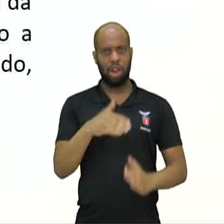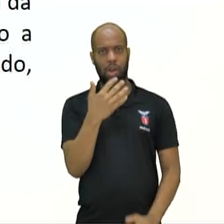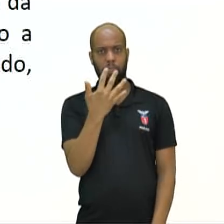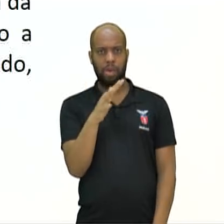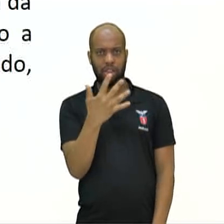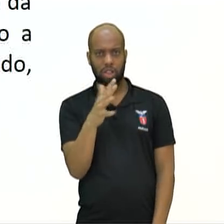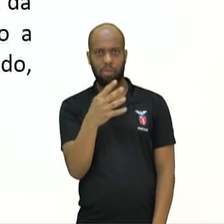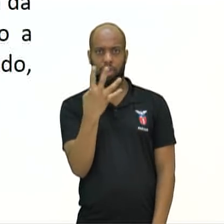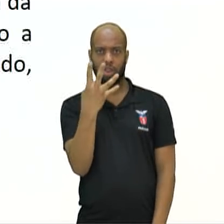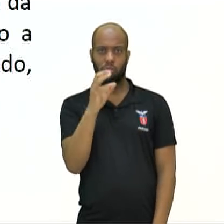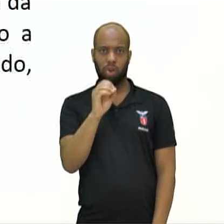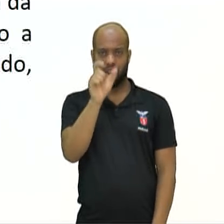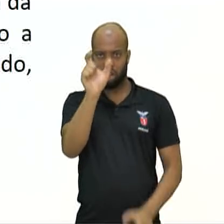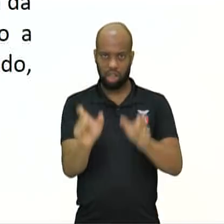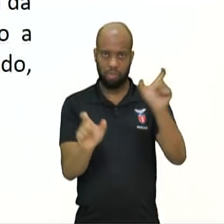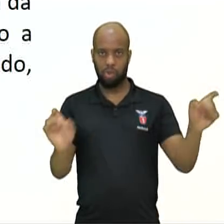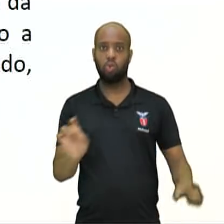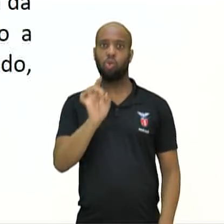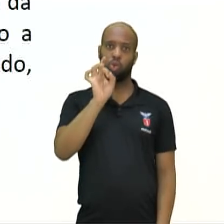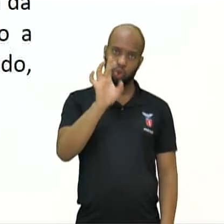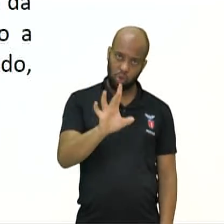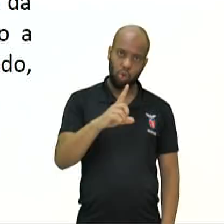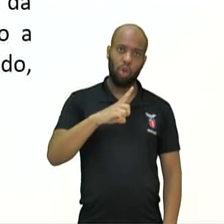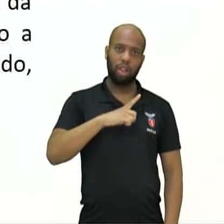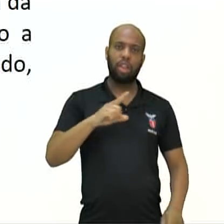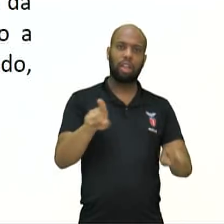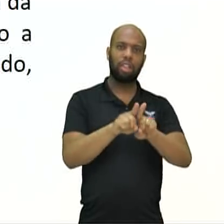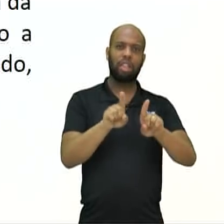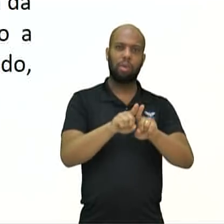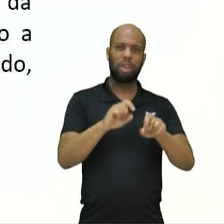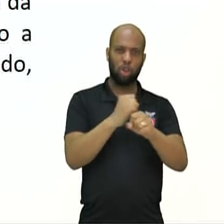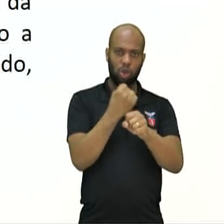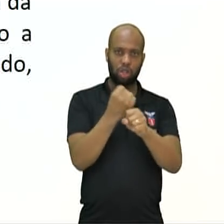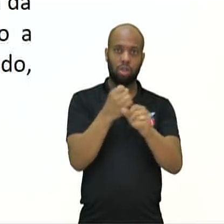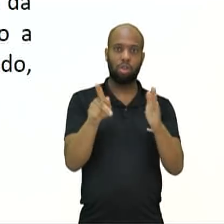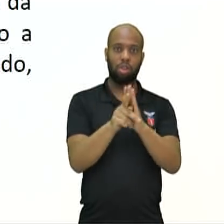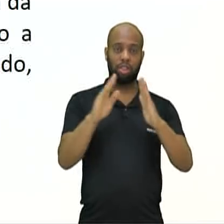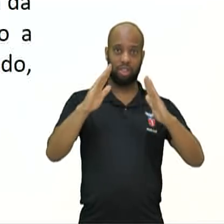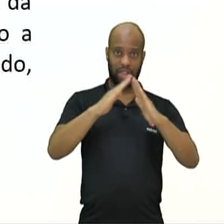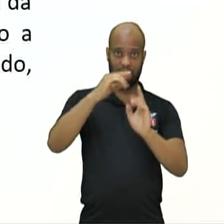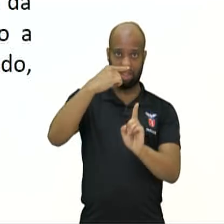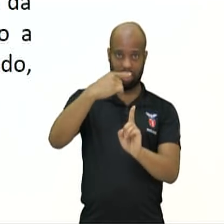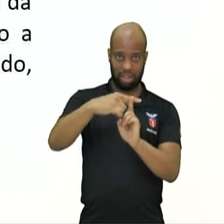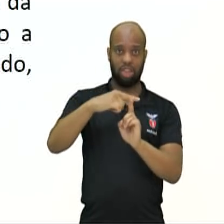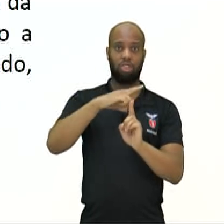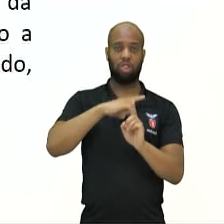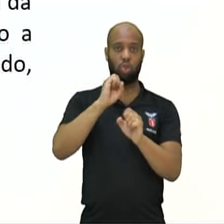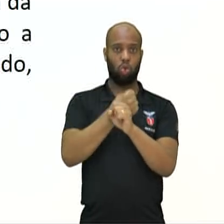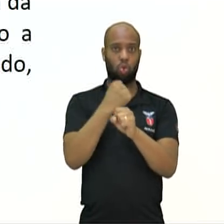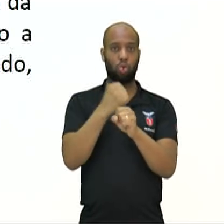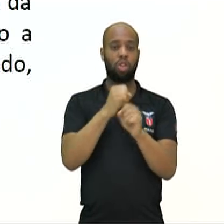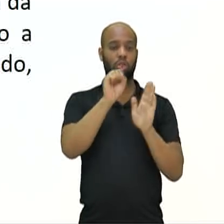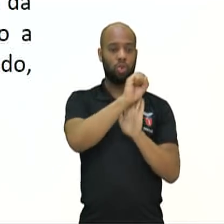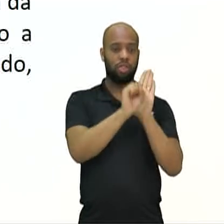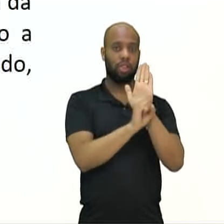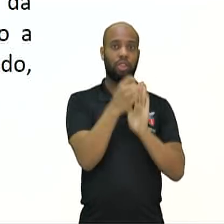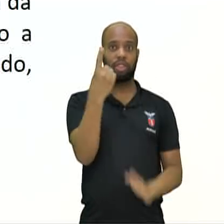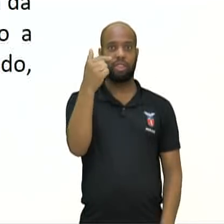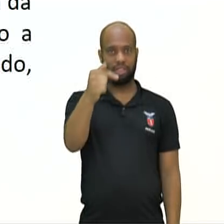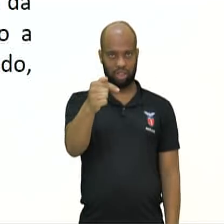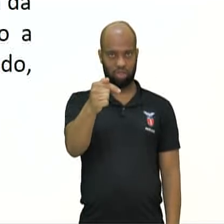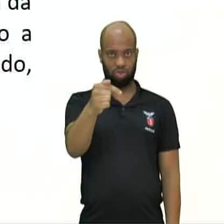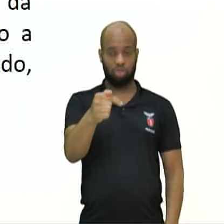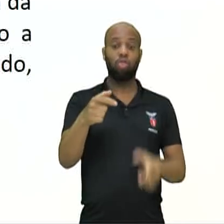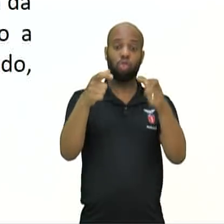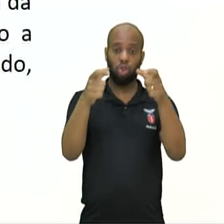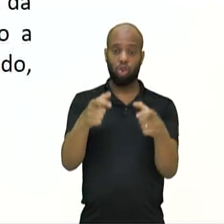de 40 pessoas, com ruínas da igreja Nossa Senhora de Guadalupe, construída no século XVII,